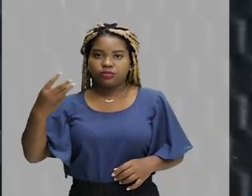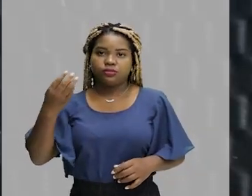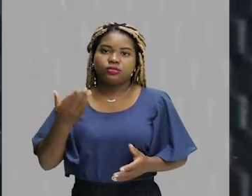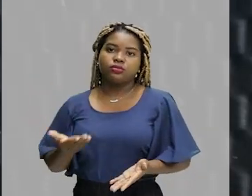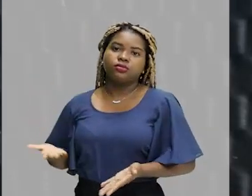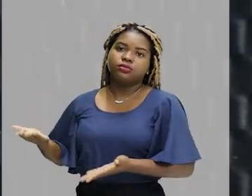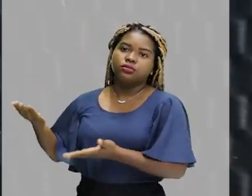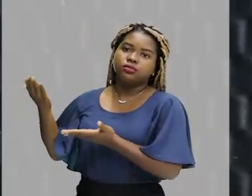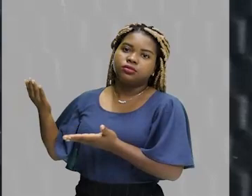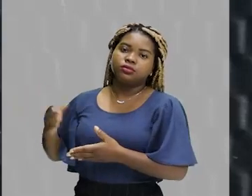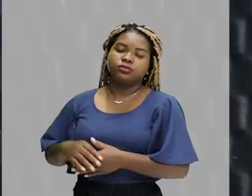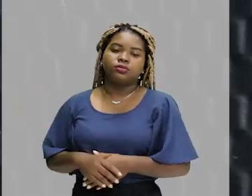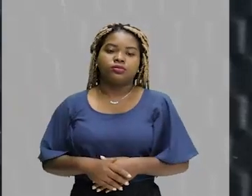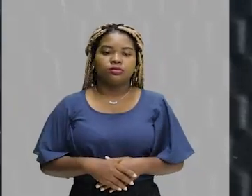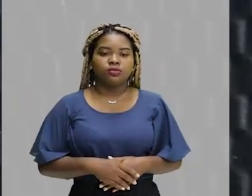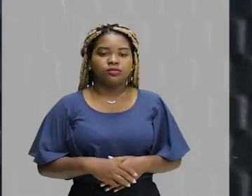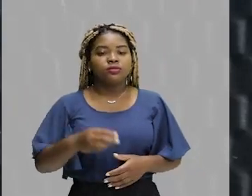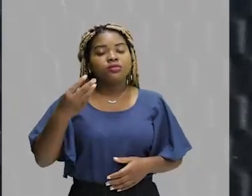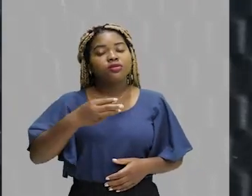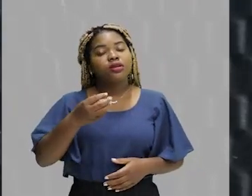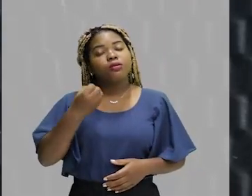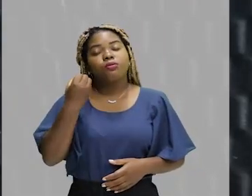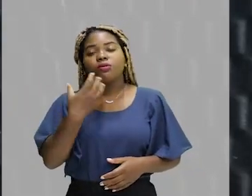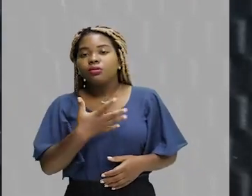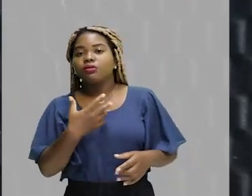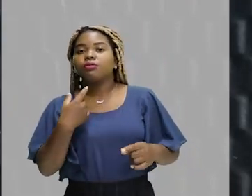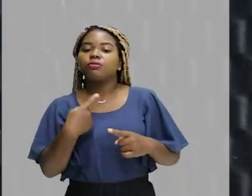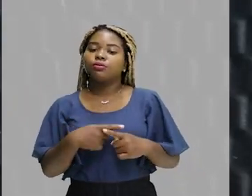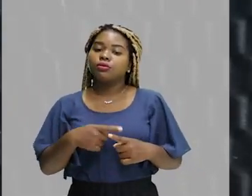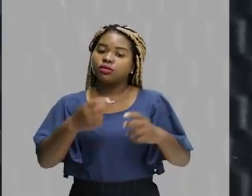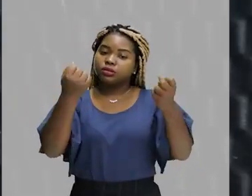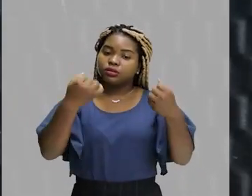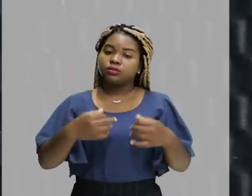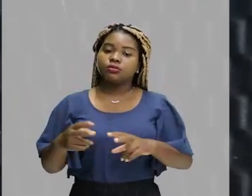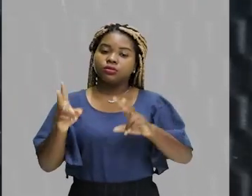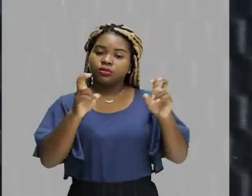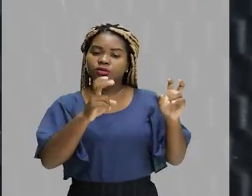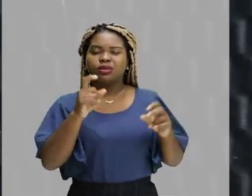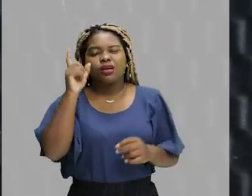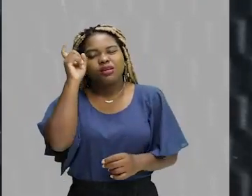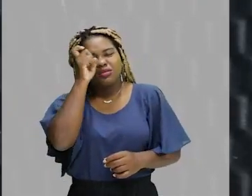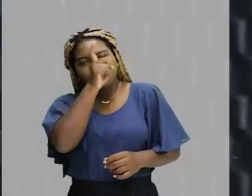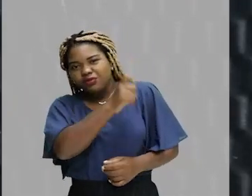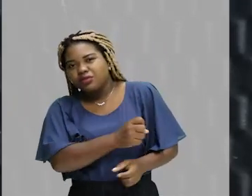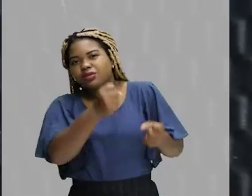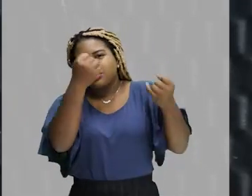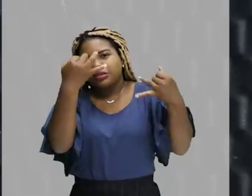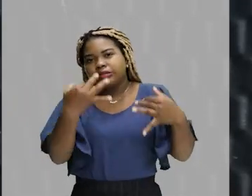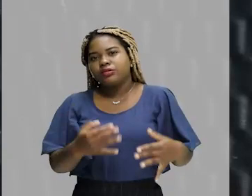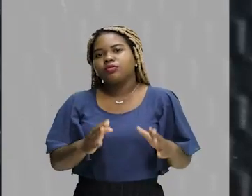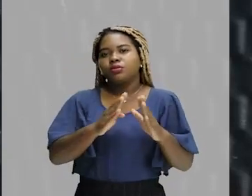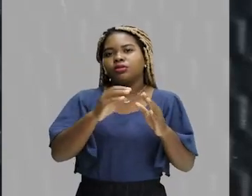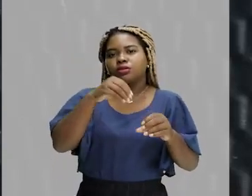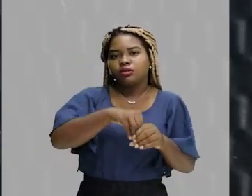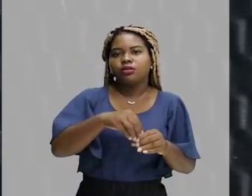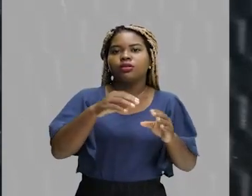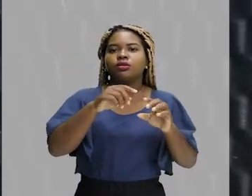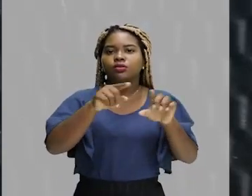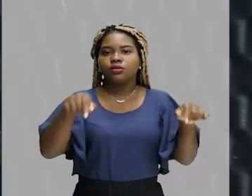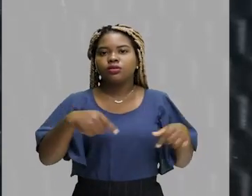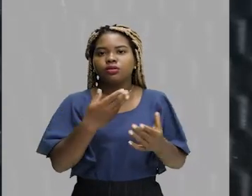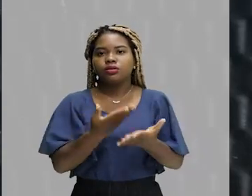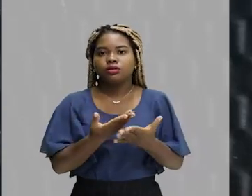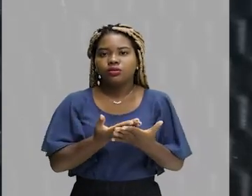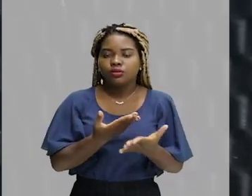terceira questão. Essa terceira questão é muito legal, porque fala de um tema que dificilmente a gente aborda em sala de aula e que dificilmente as